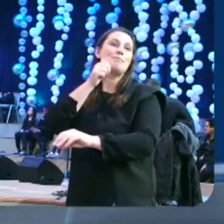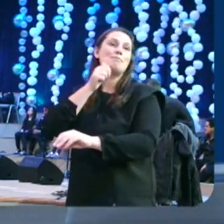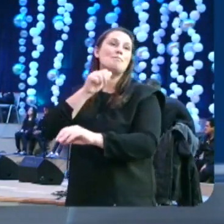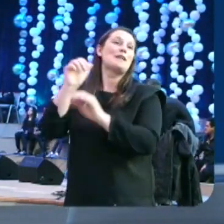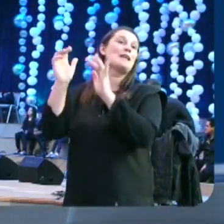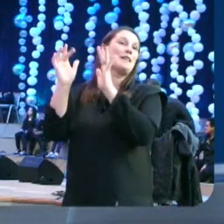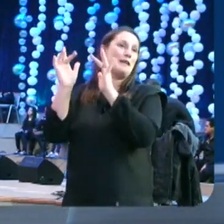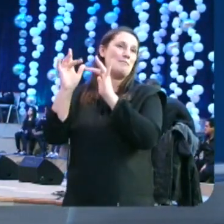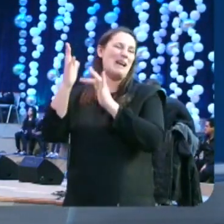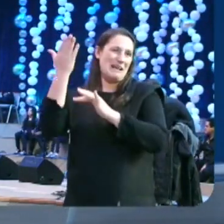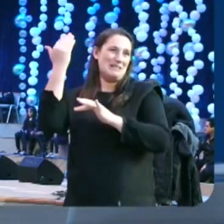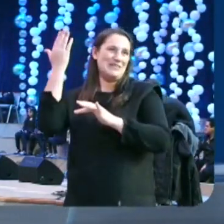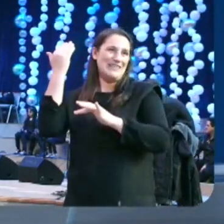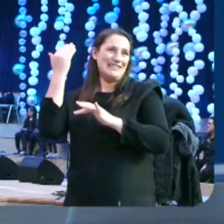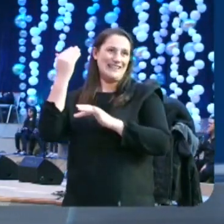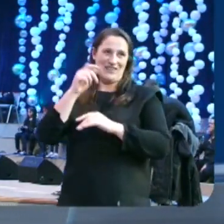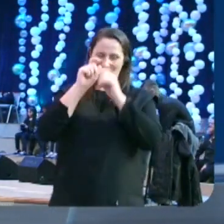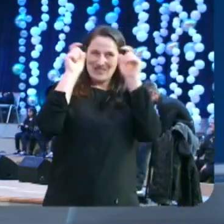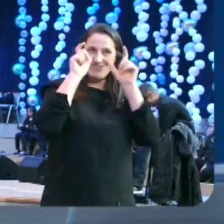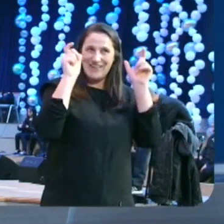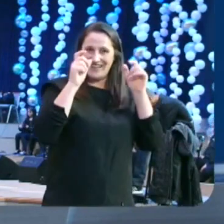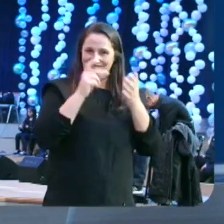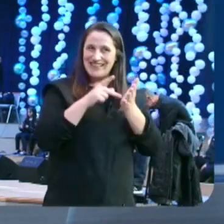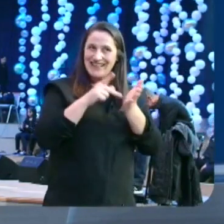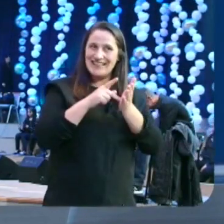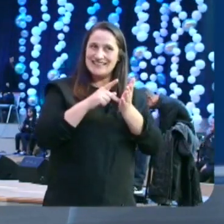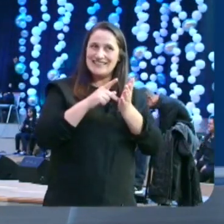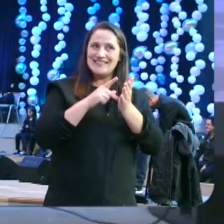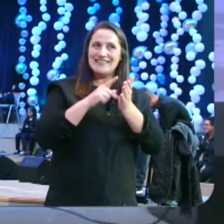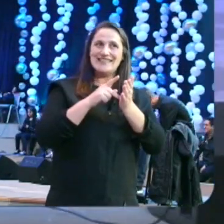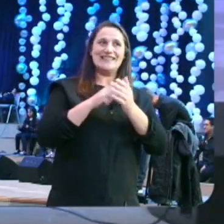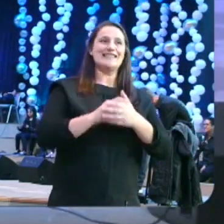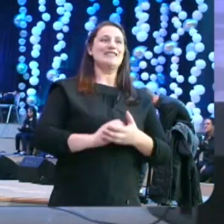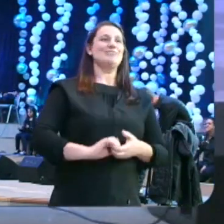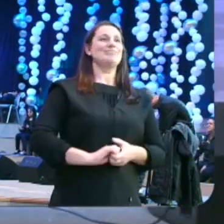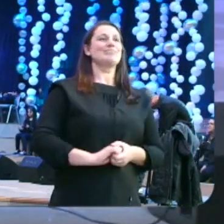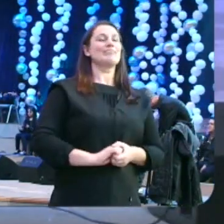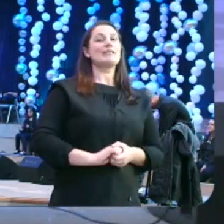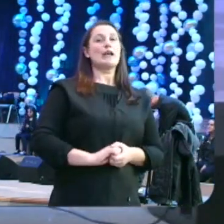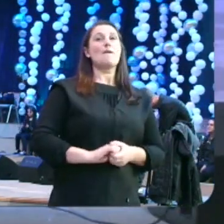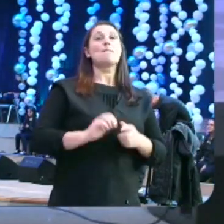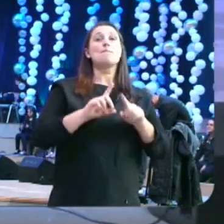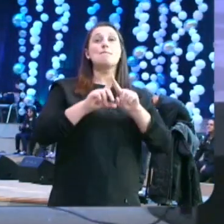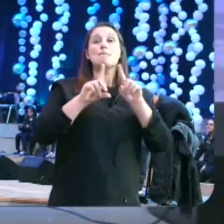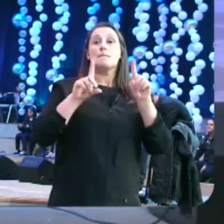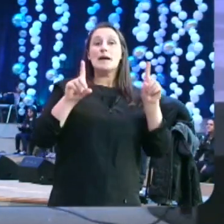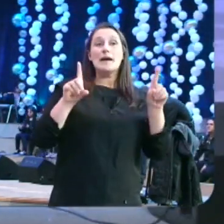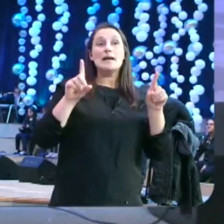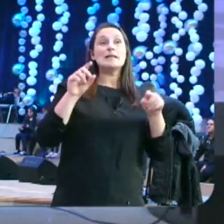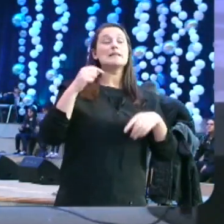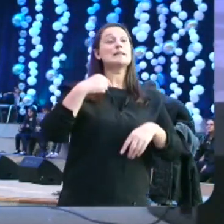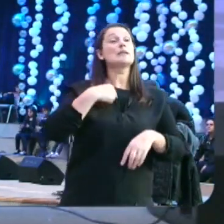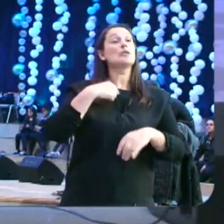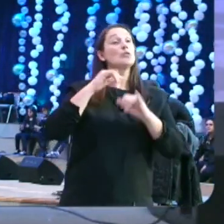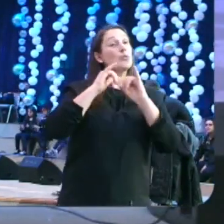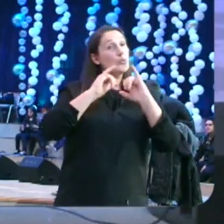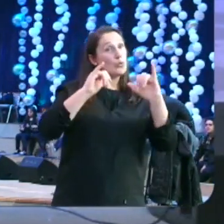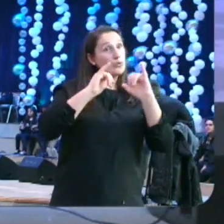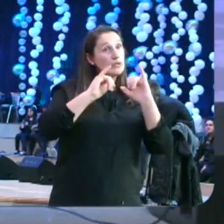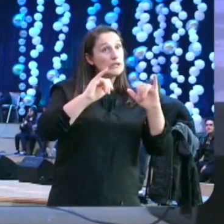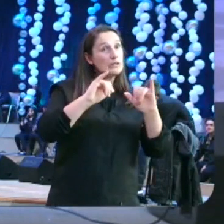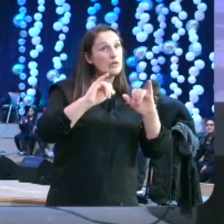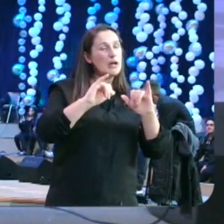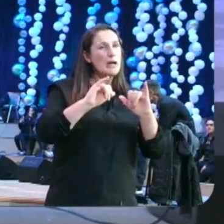entendeu? Esperto, né? Fala a verdade, né? Mas eu estou contando isso porque parece uma